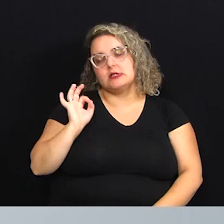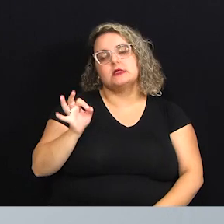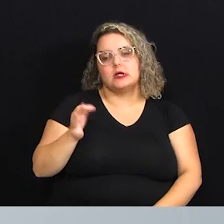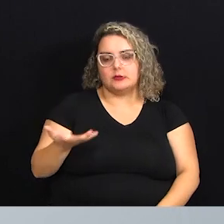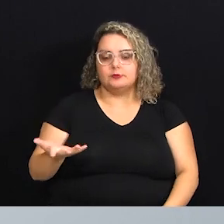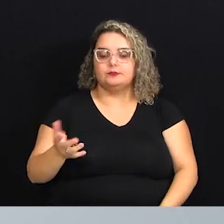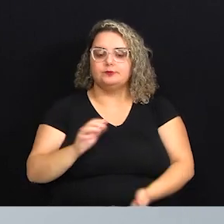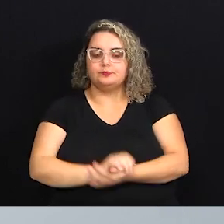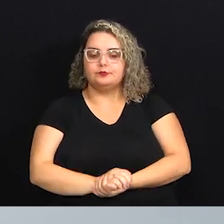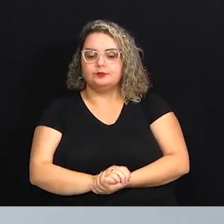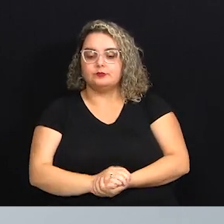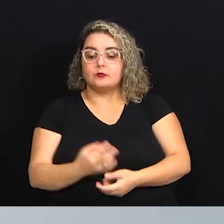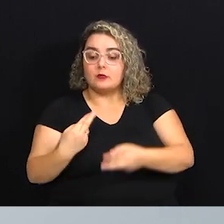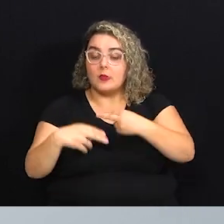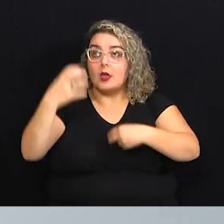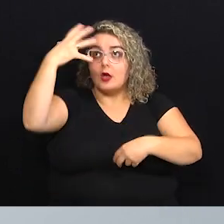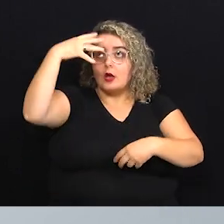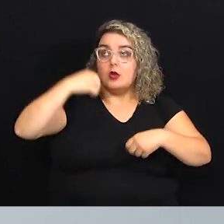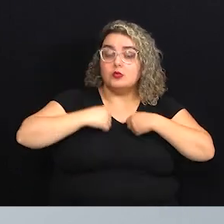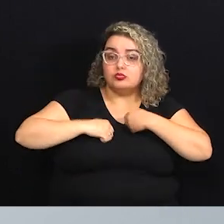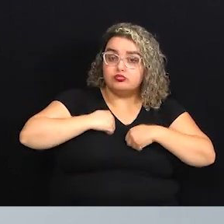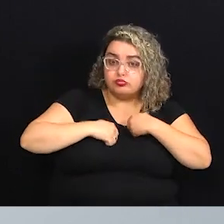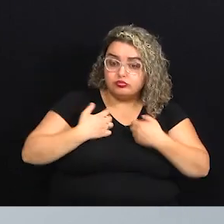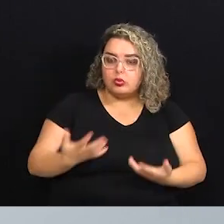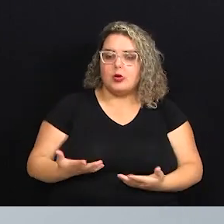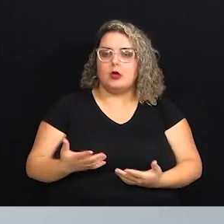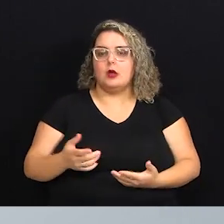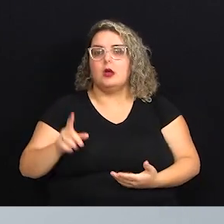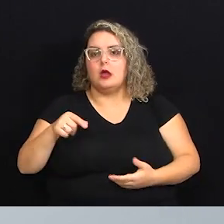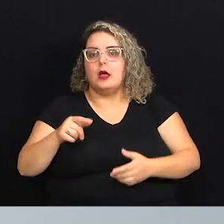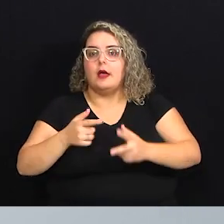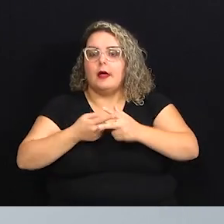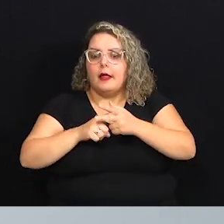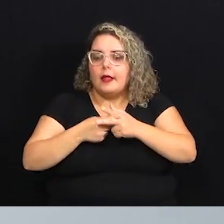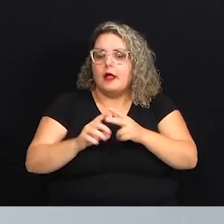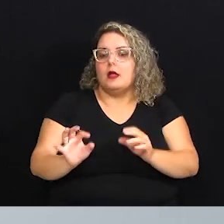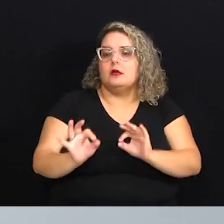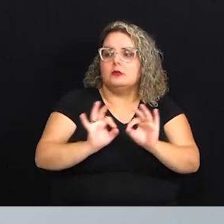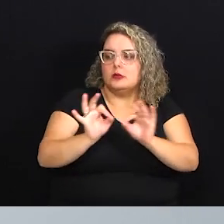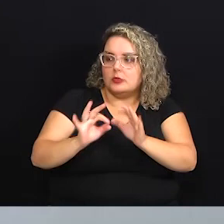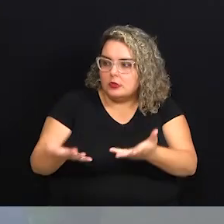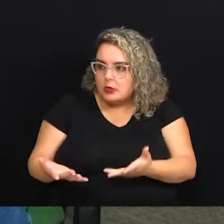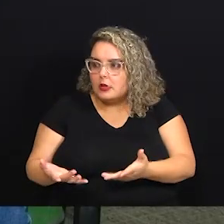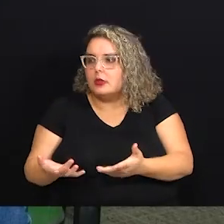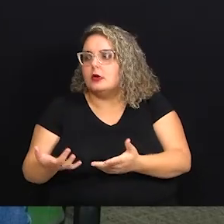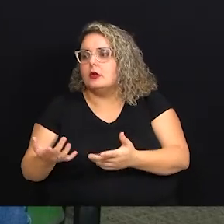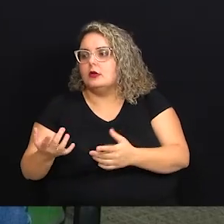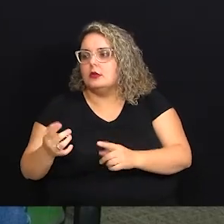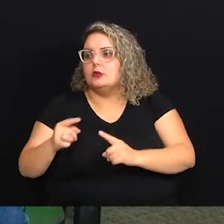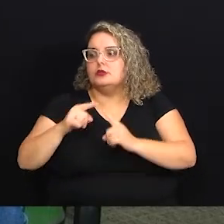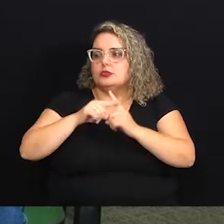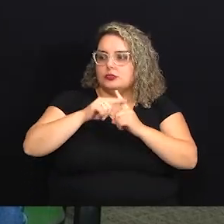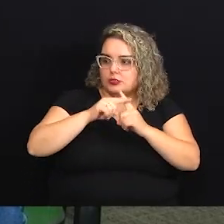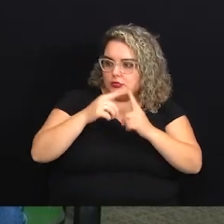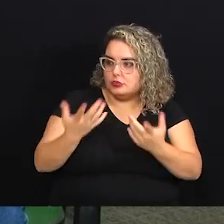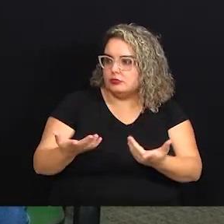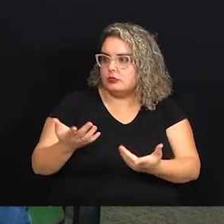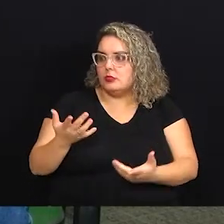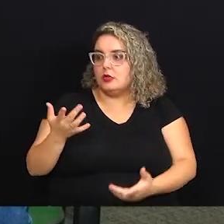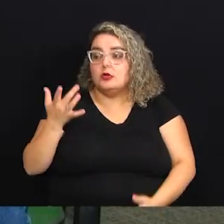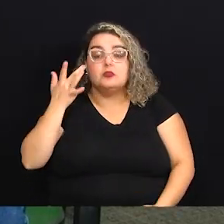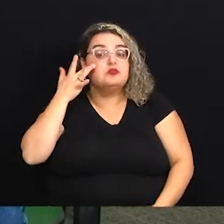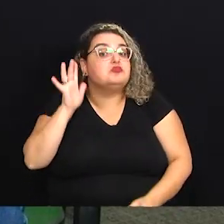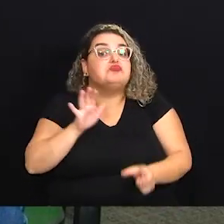Exato, exatamente. Em relação ao chuveiro elétrico, também é sempre bom manter a manutenção, né, do termostato,